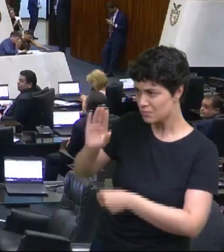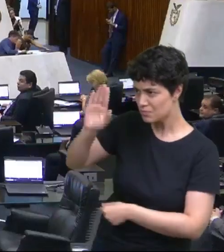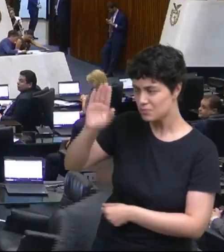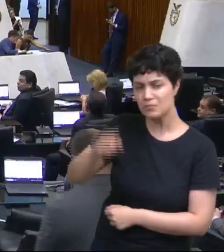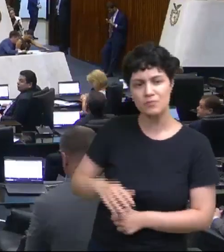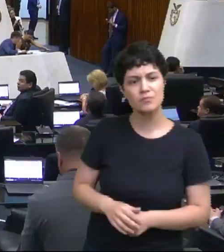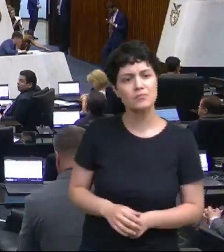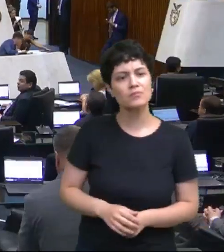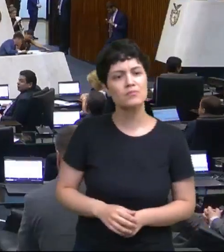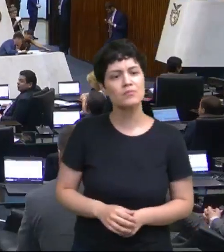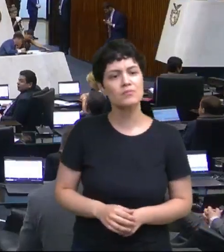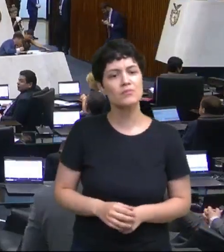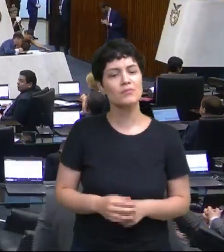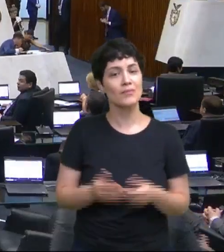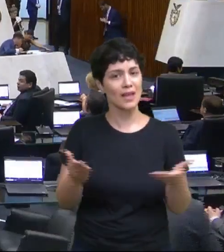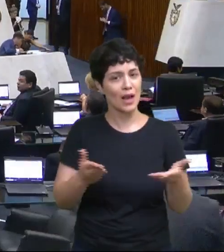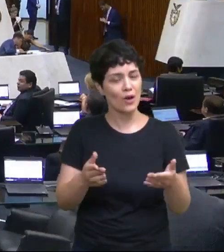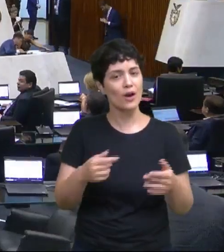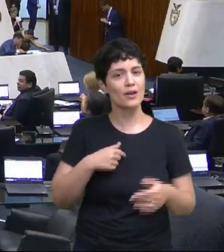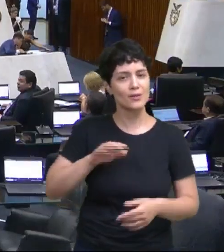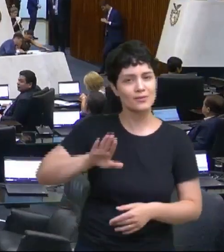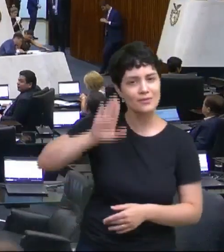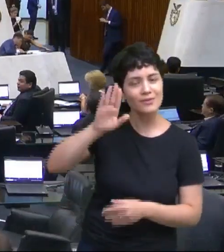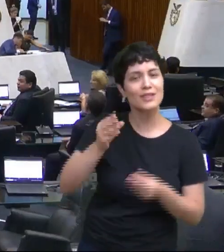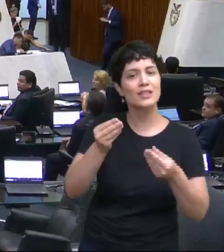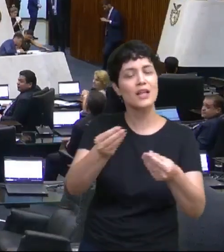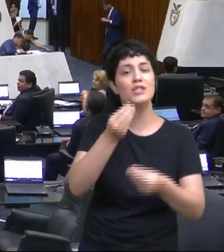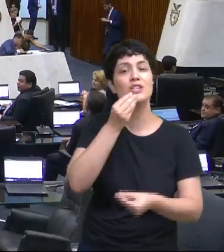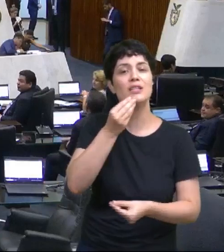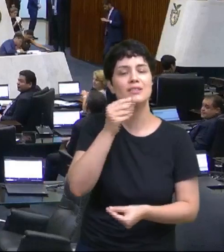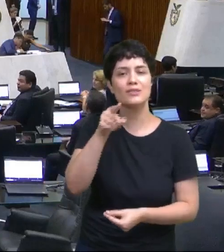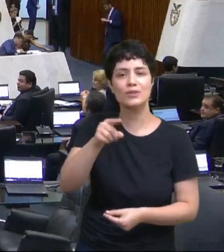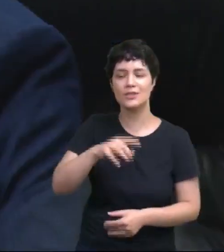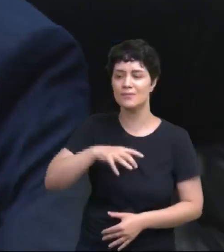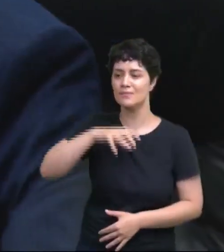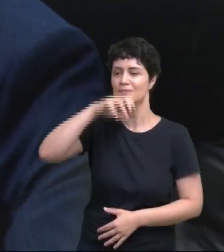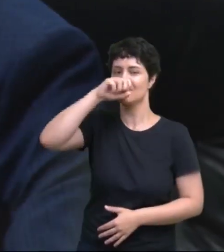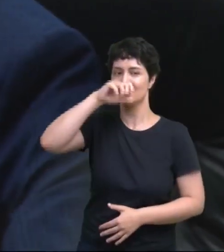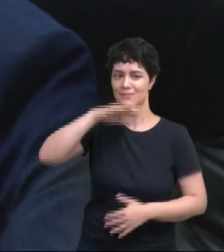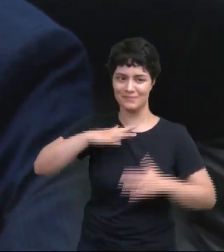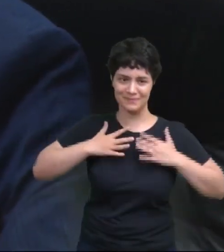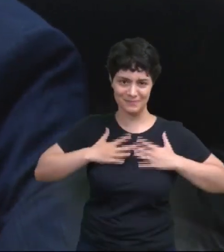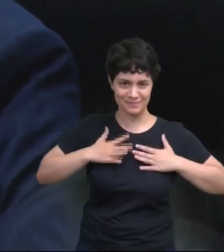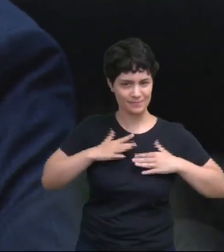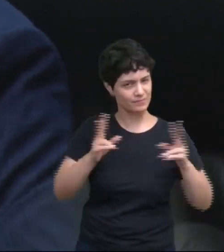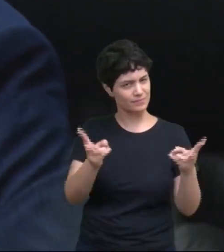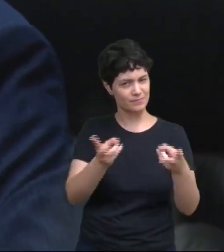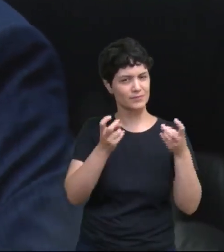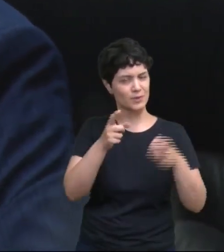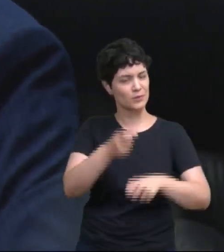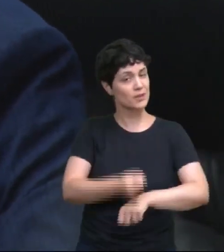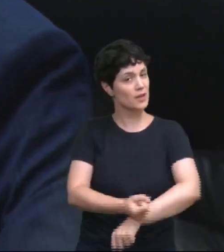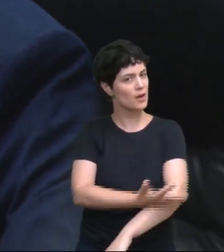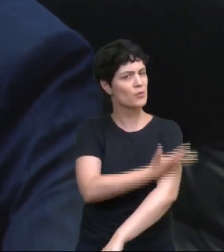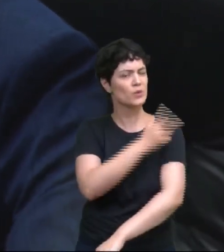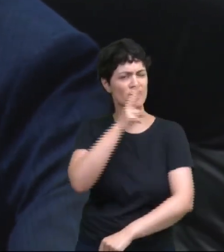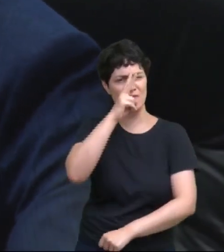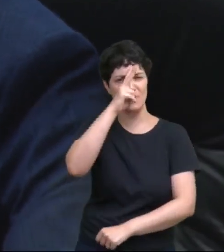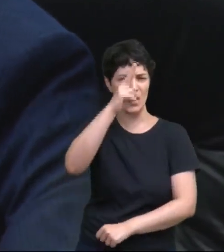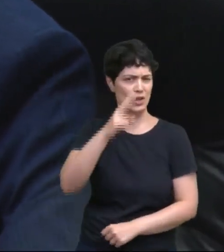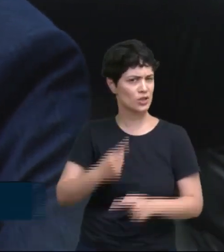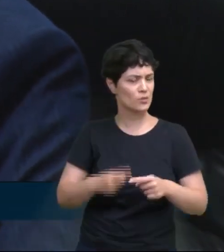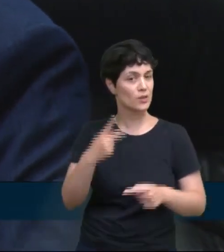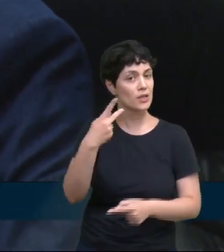eu lhe dou a oportunidade de respirar um pouco e refazer-se da emoção de ter um